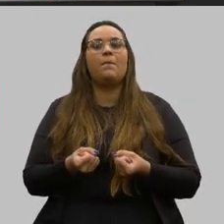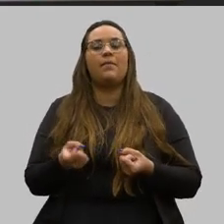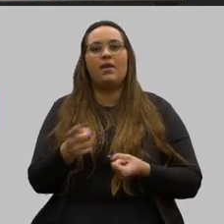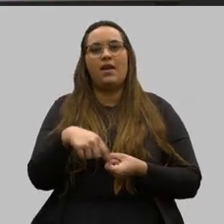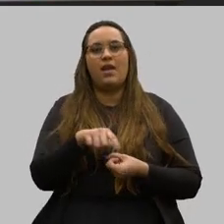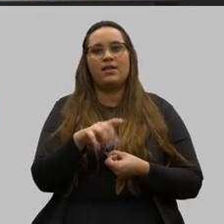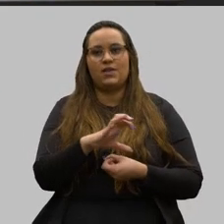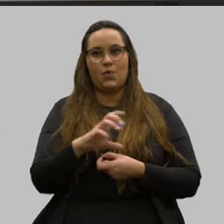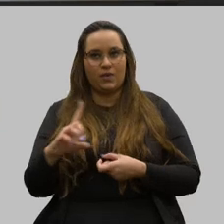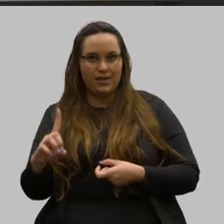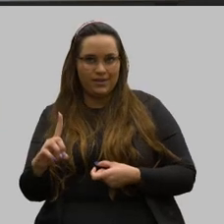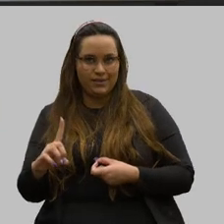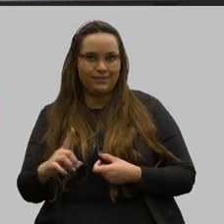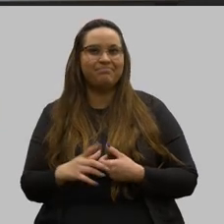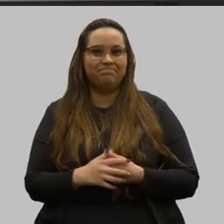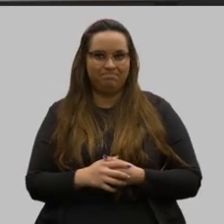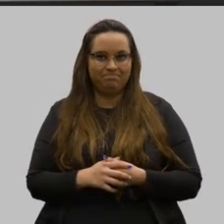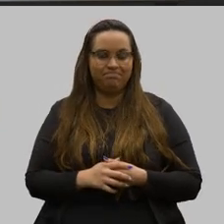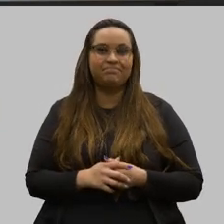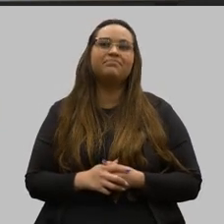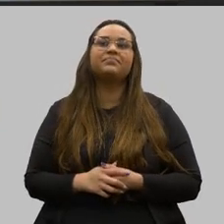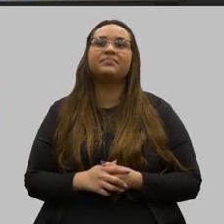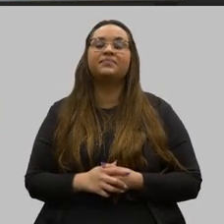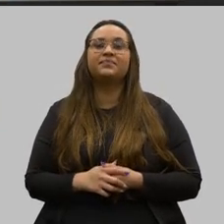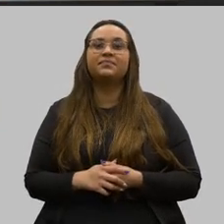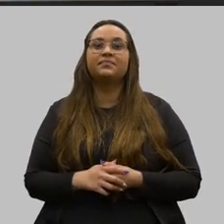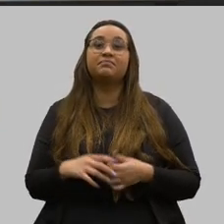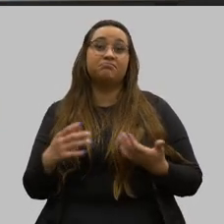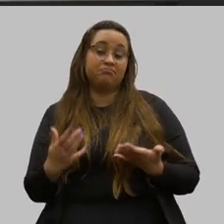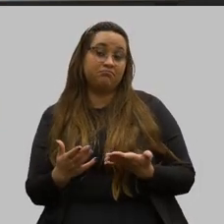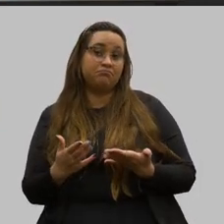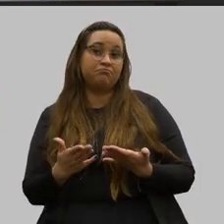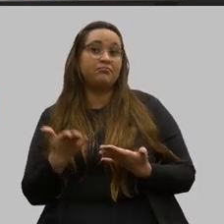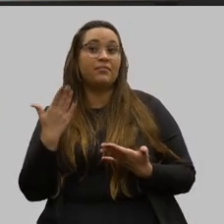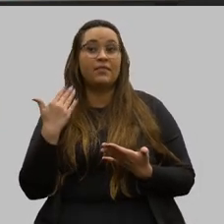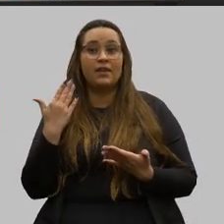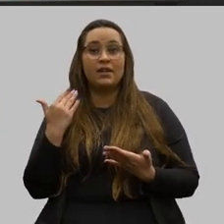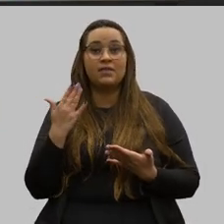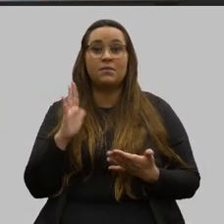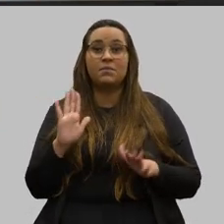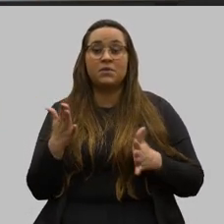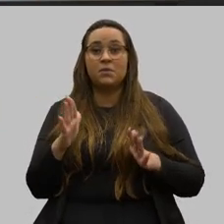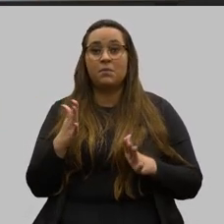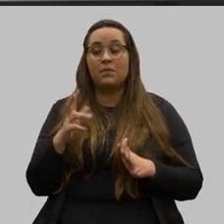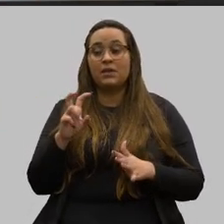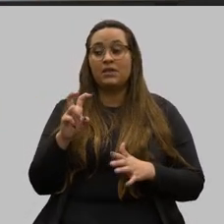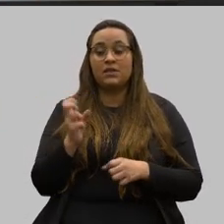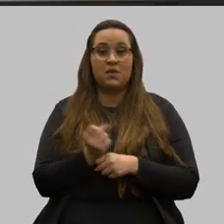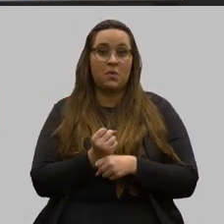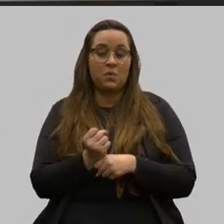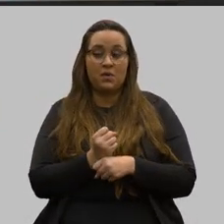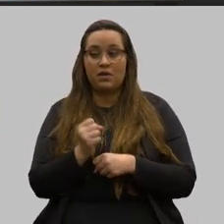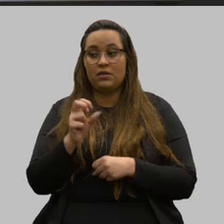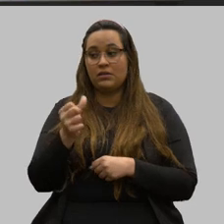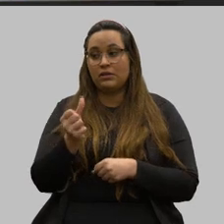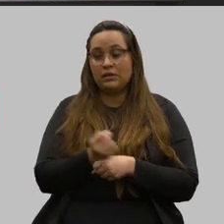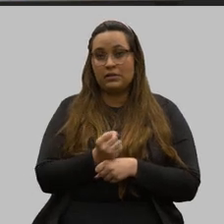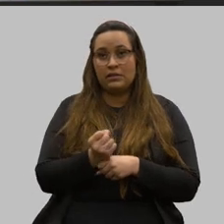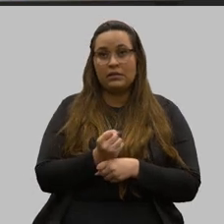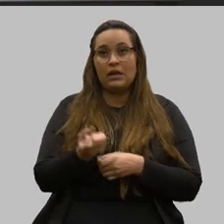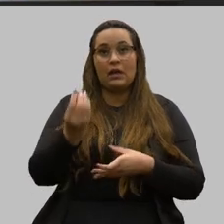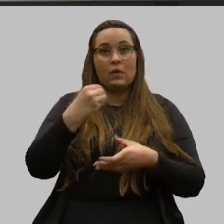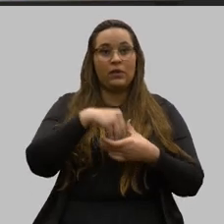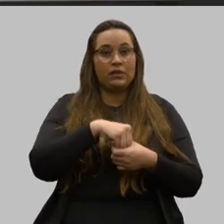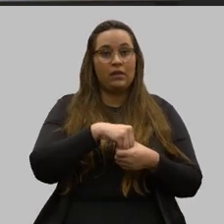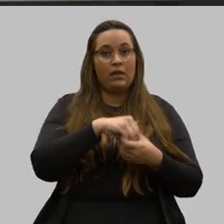atividades da mesma forma isso já é um pouco mais antigo como com 5 6 anos criamos também equipes dentro das unidades